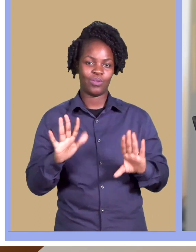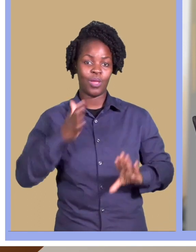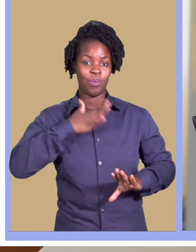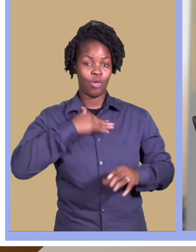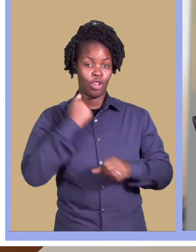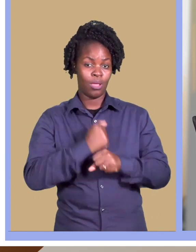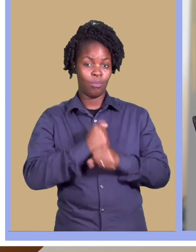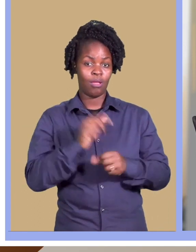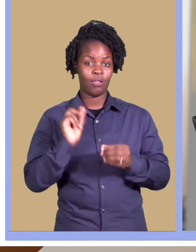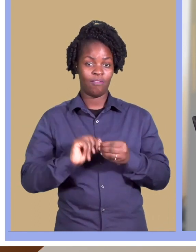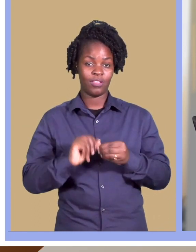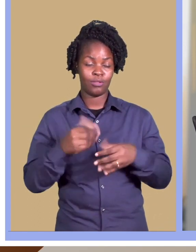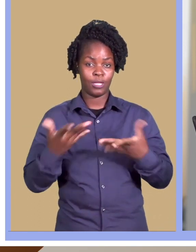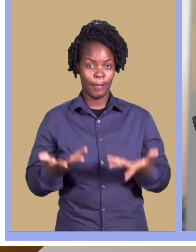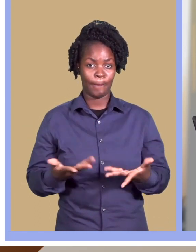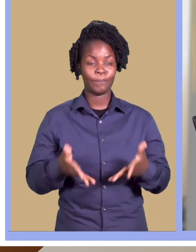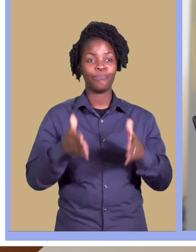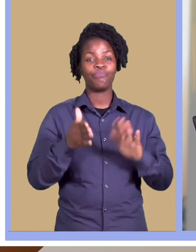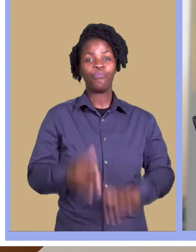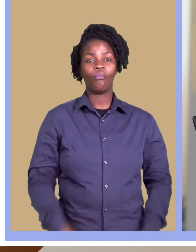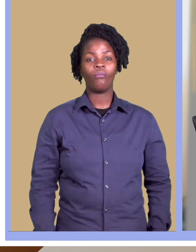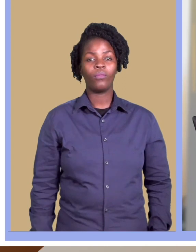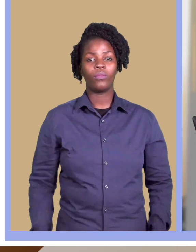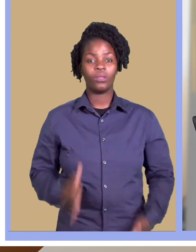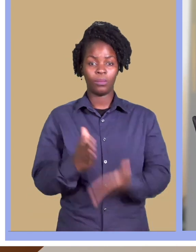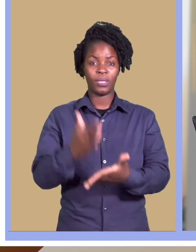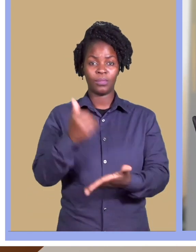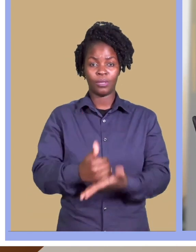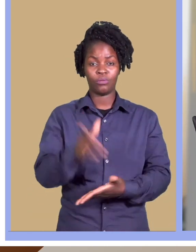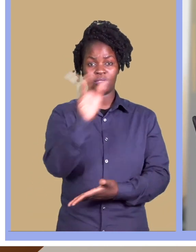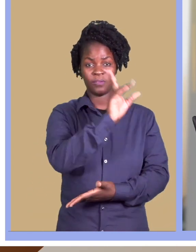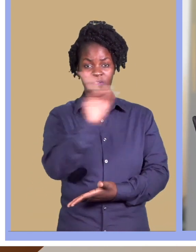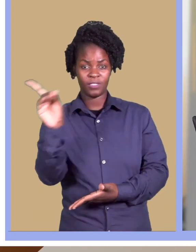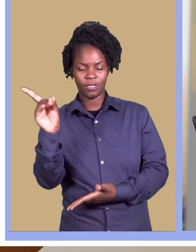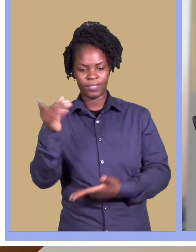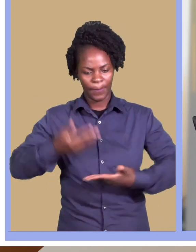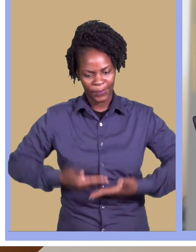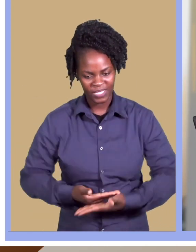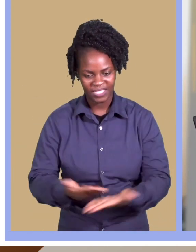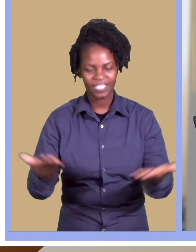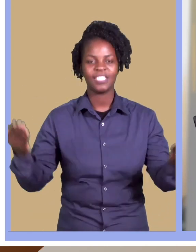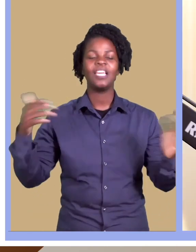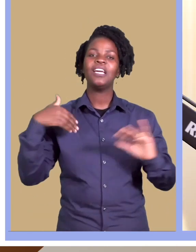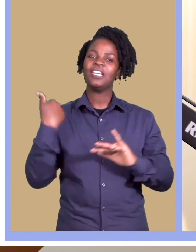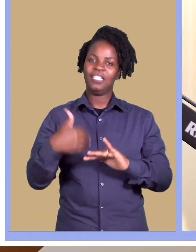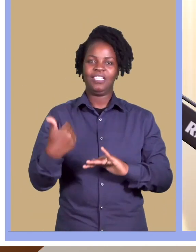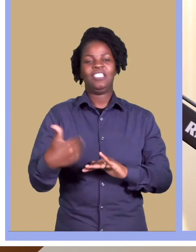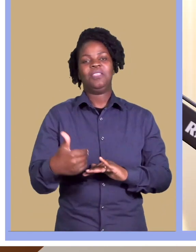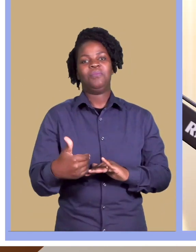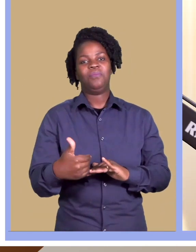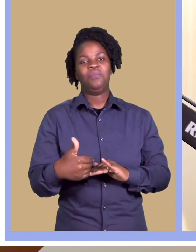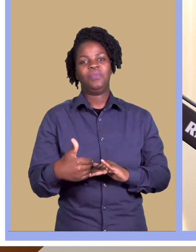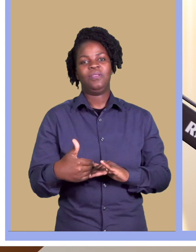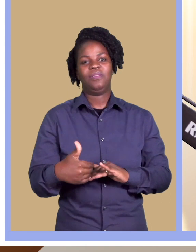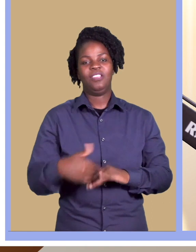deficiência ficam patentes, que são tomadas em consideração. Então eu acho que, sem dúvida,